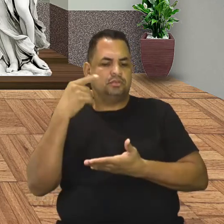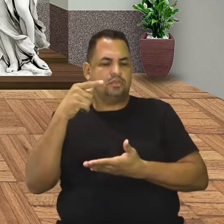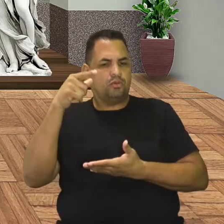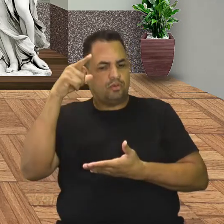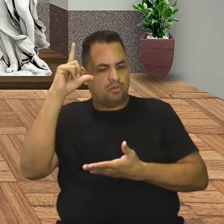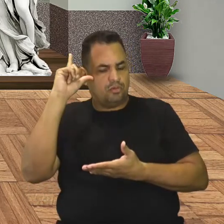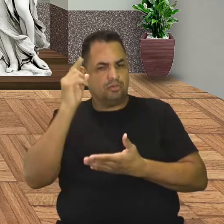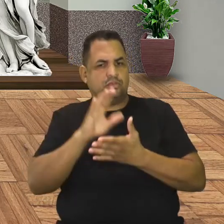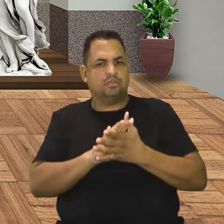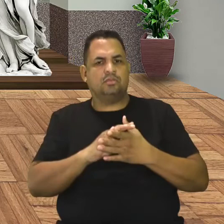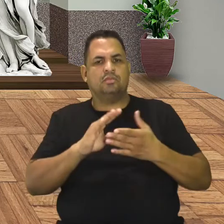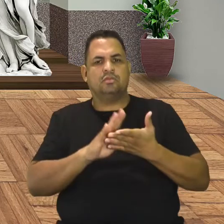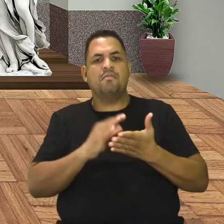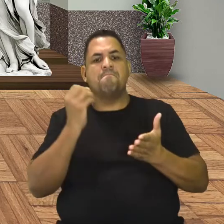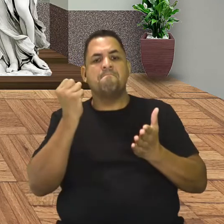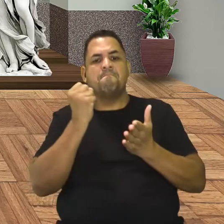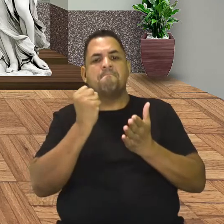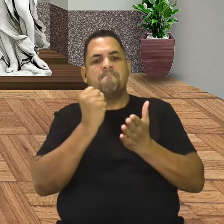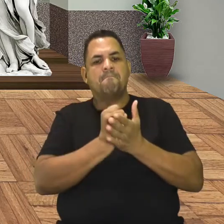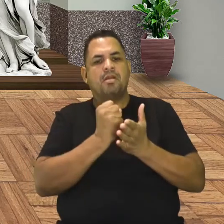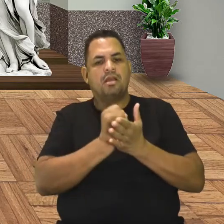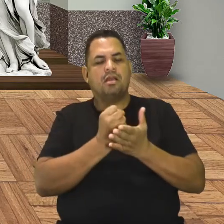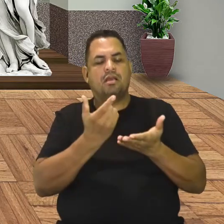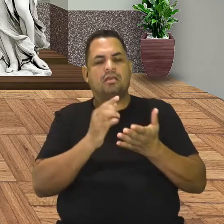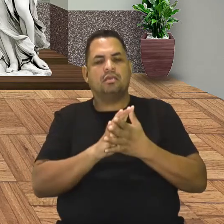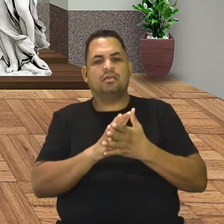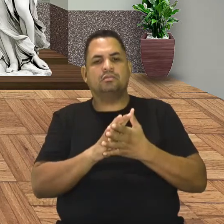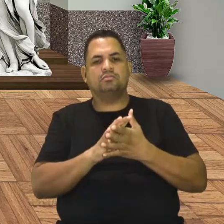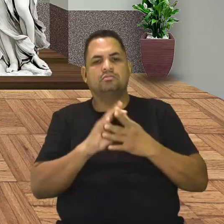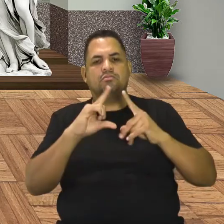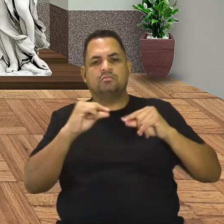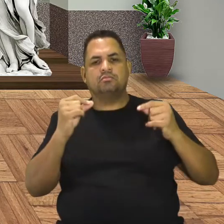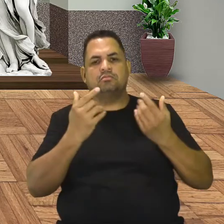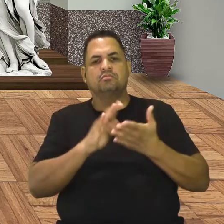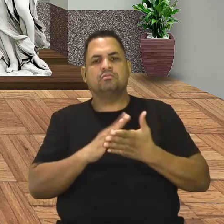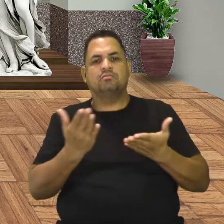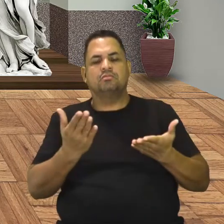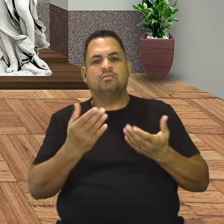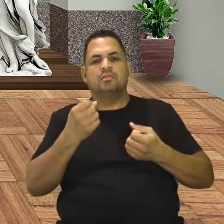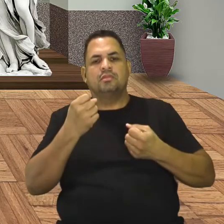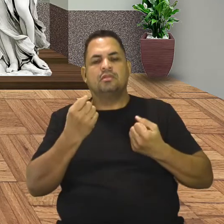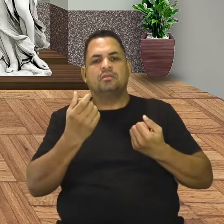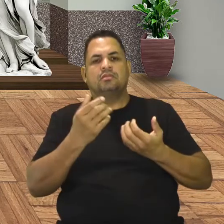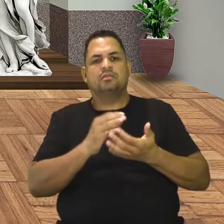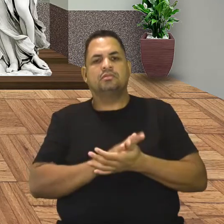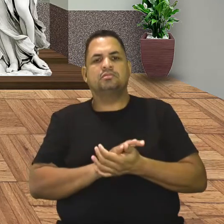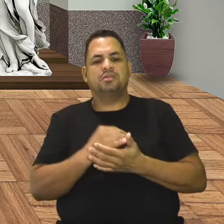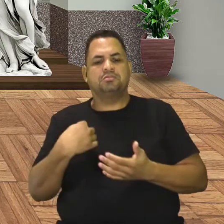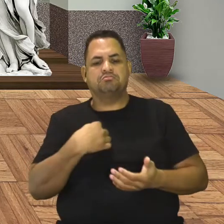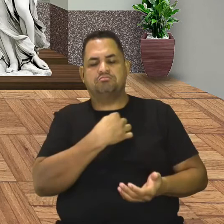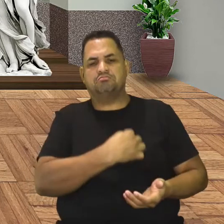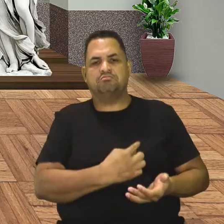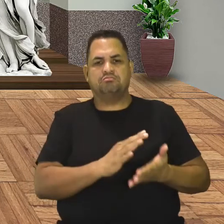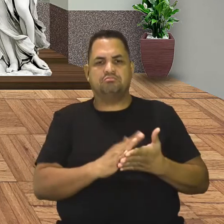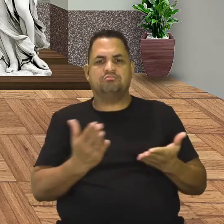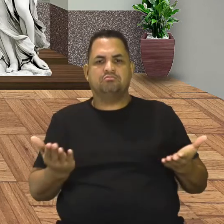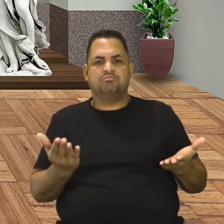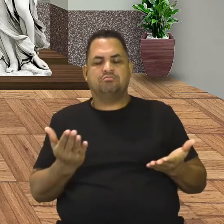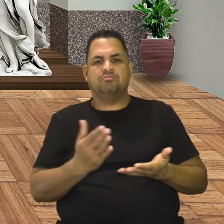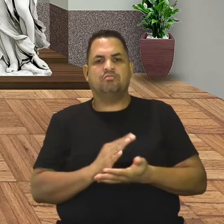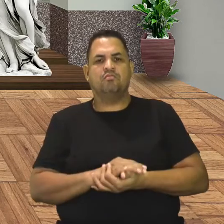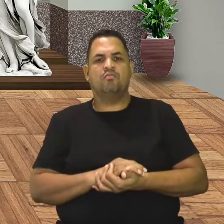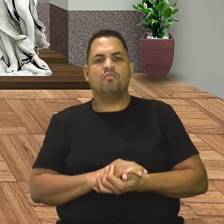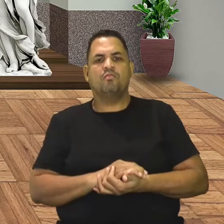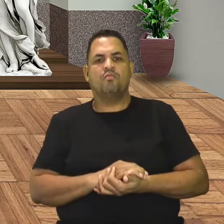vocês japonesas, mas quem estava no ramo aí desses produtos vendidos no Brasil são os chineses. São